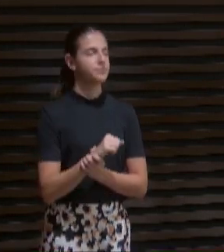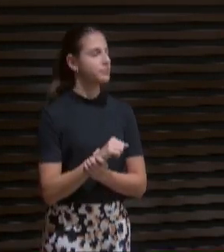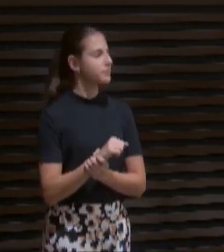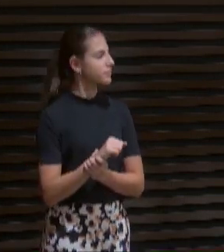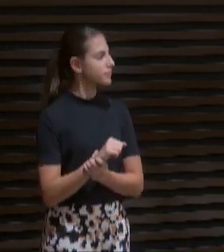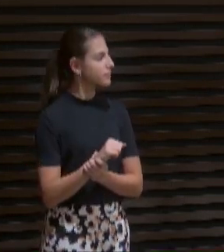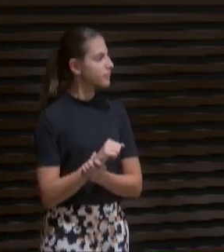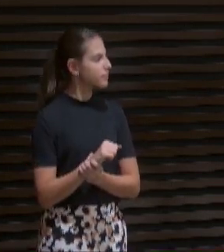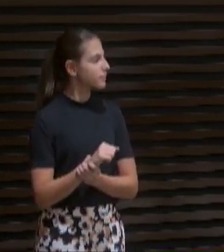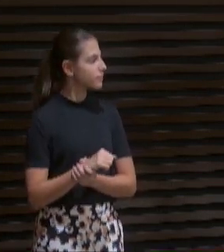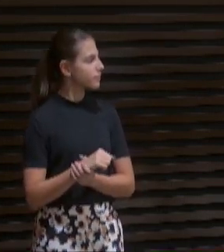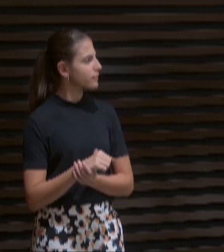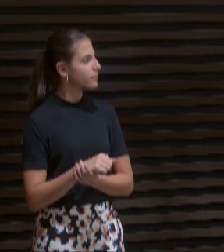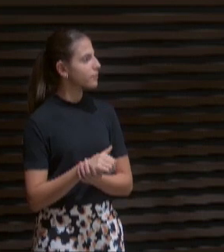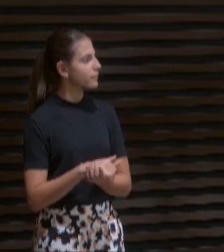Aquele livro